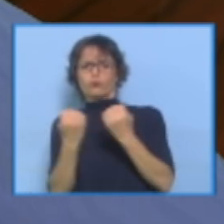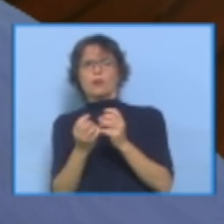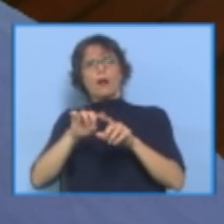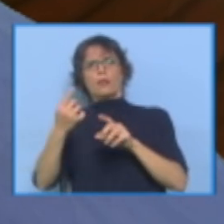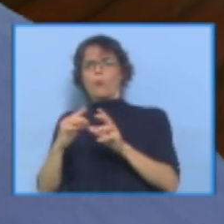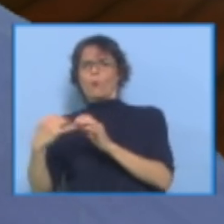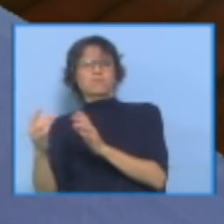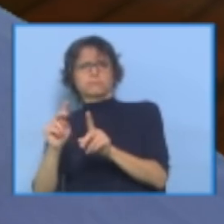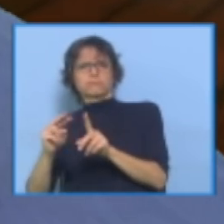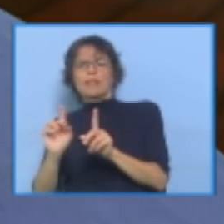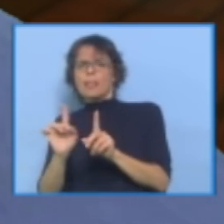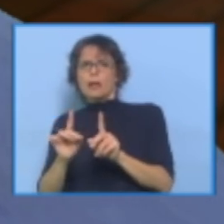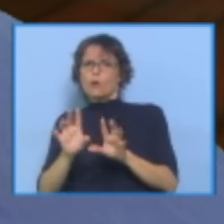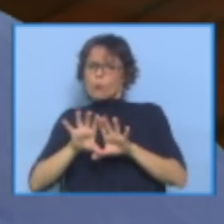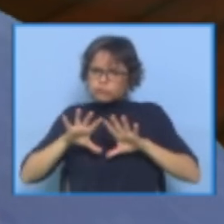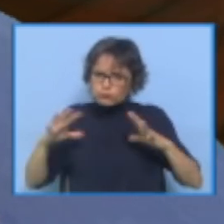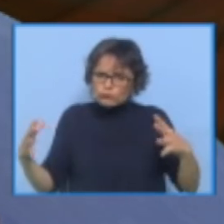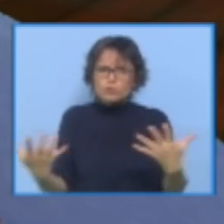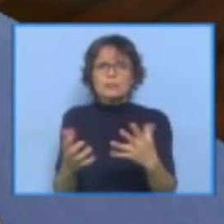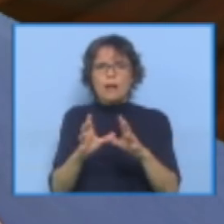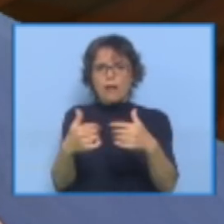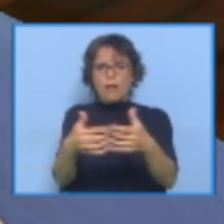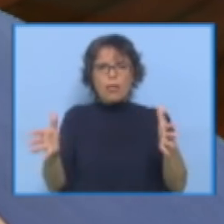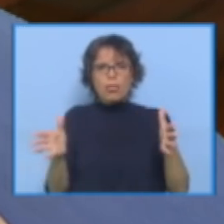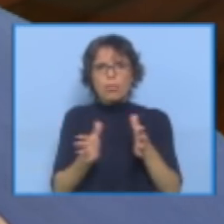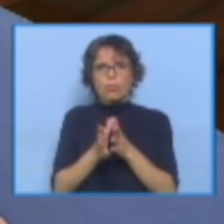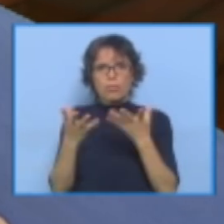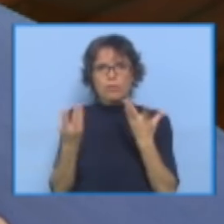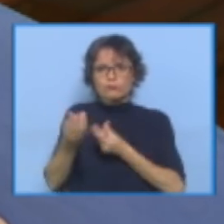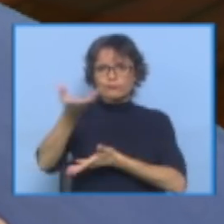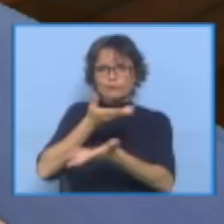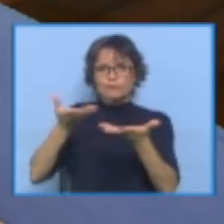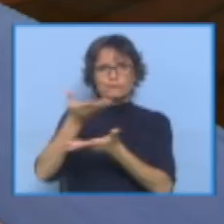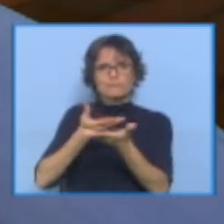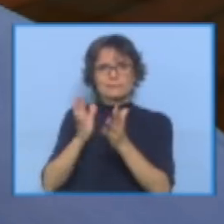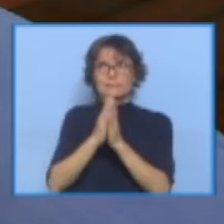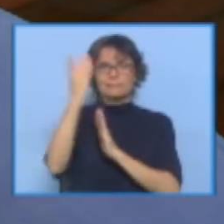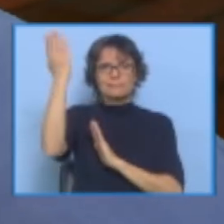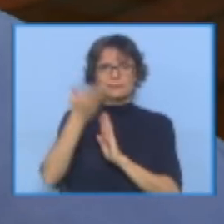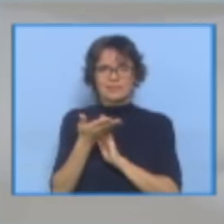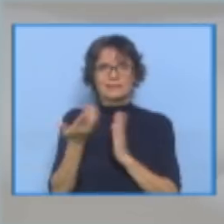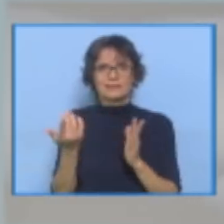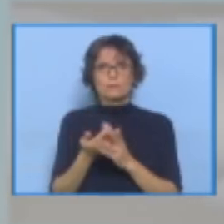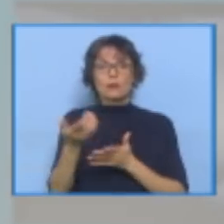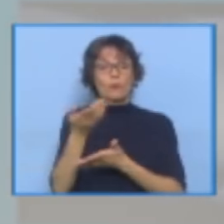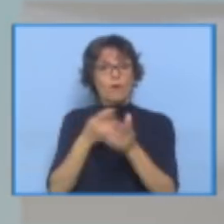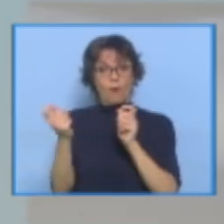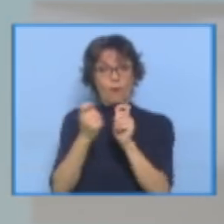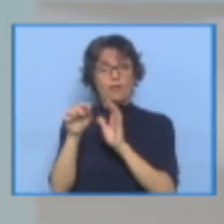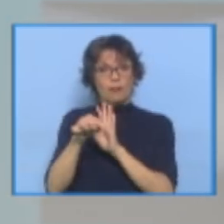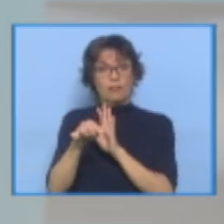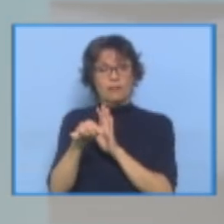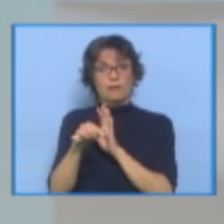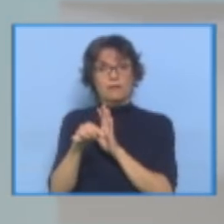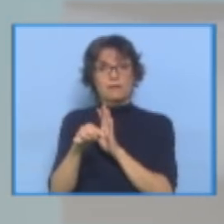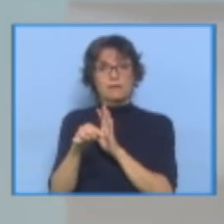lado... Não, é todos. É assim que temos que agir, acho eu. É o diálogo que vai acontecer, no caso,